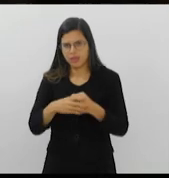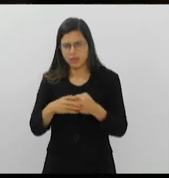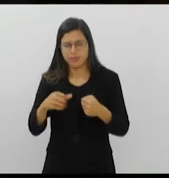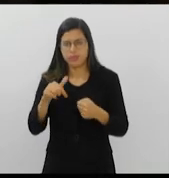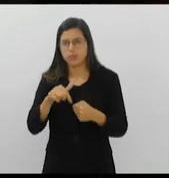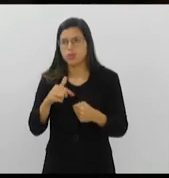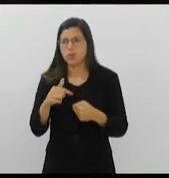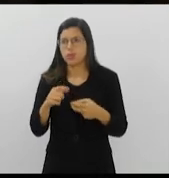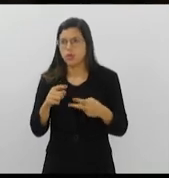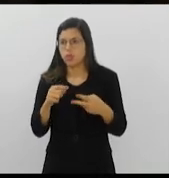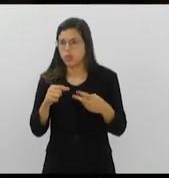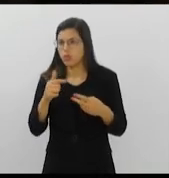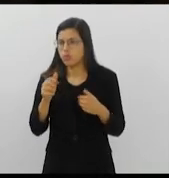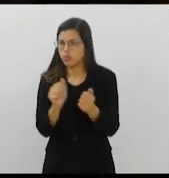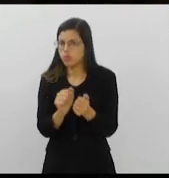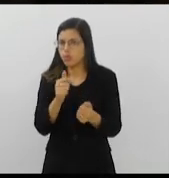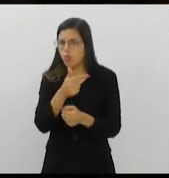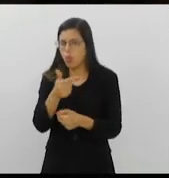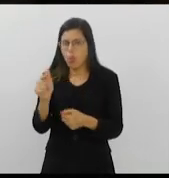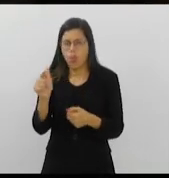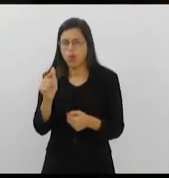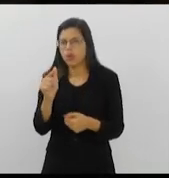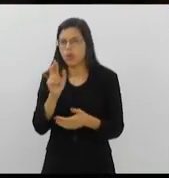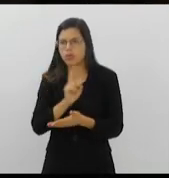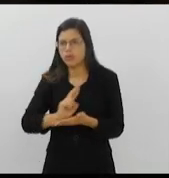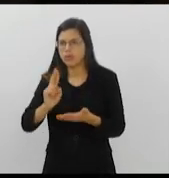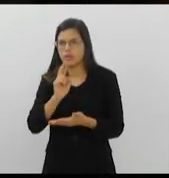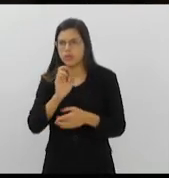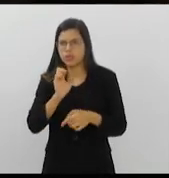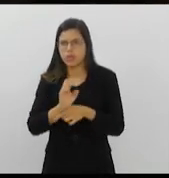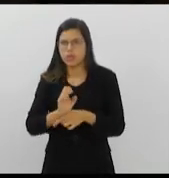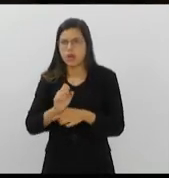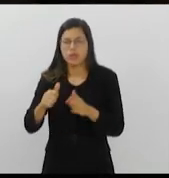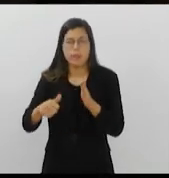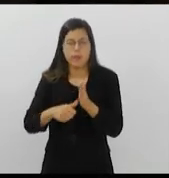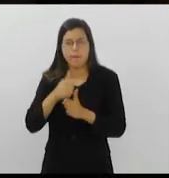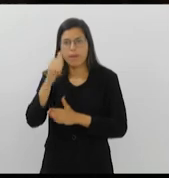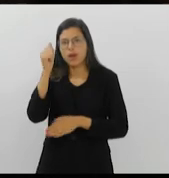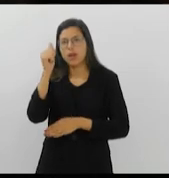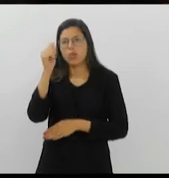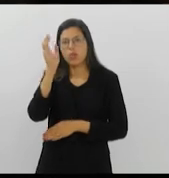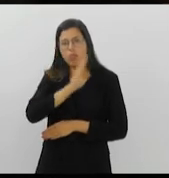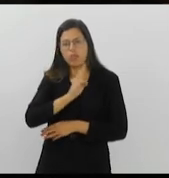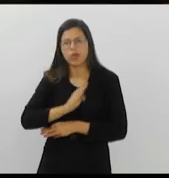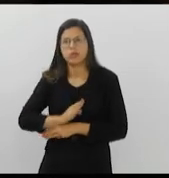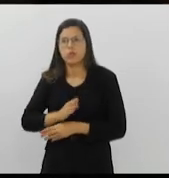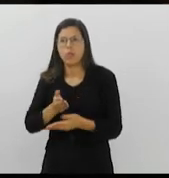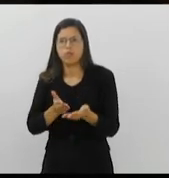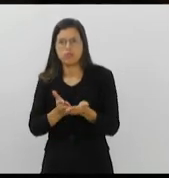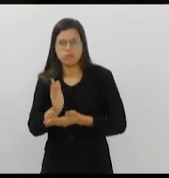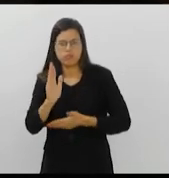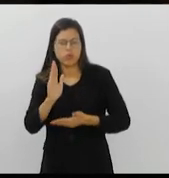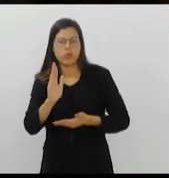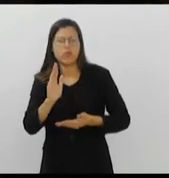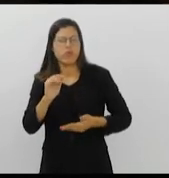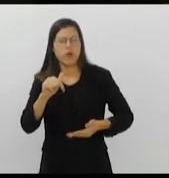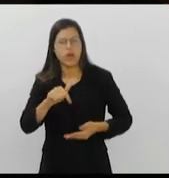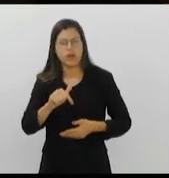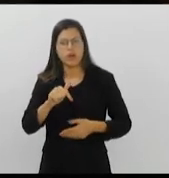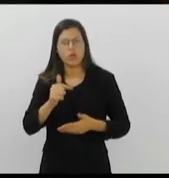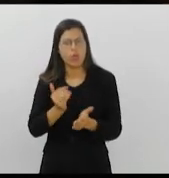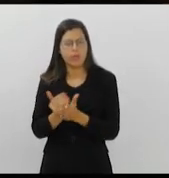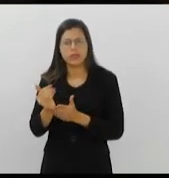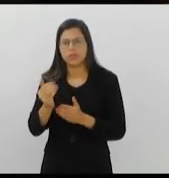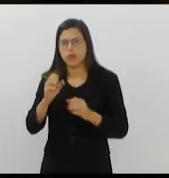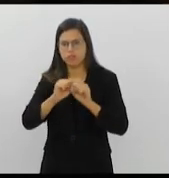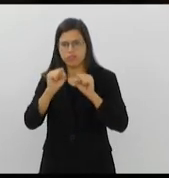duas universidades estaduais, as primeiras universidades do país a aprovar e implementar o sistema de cotas em